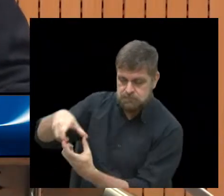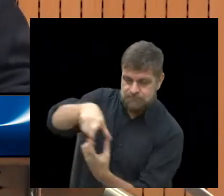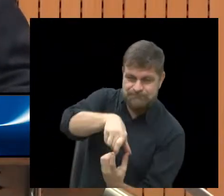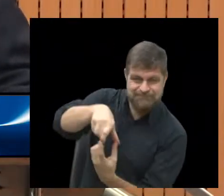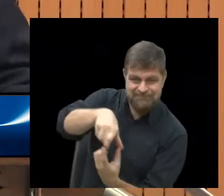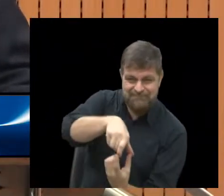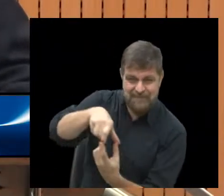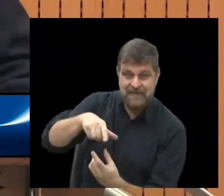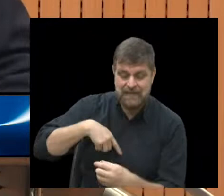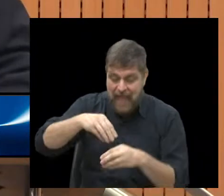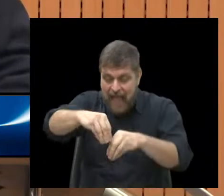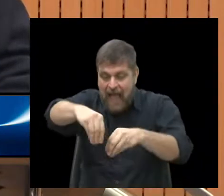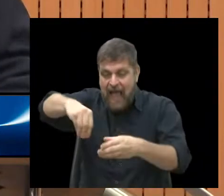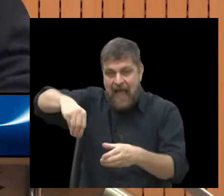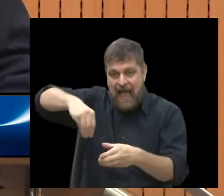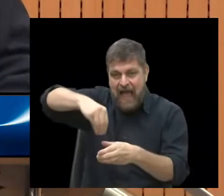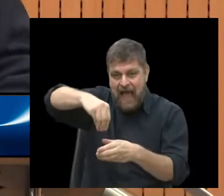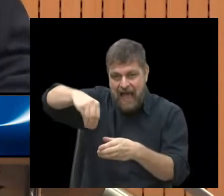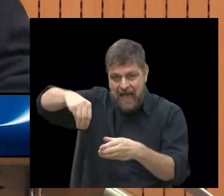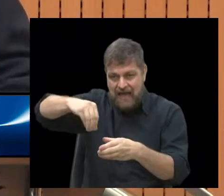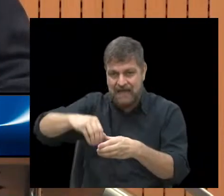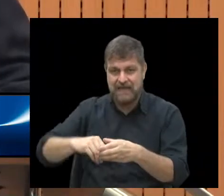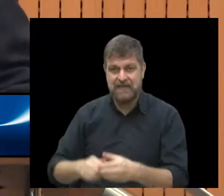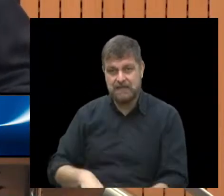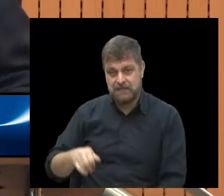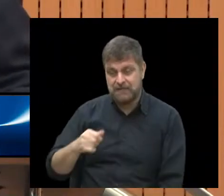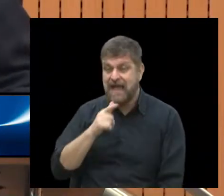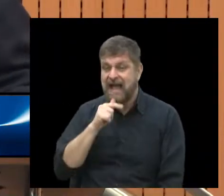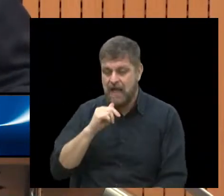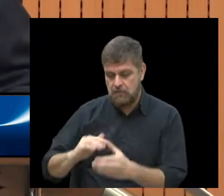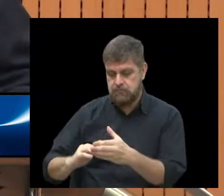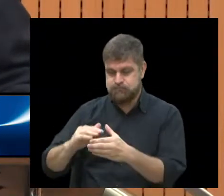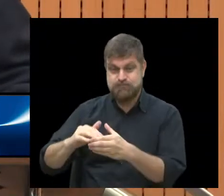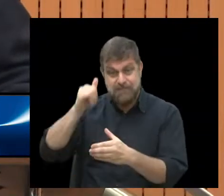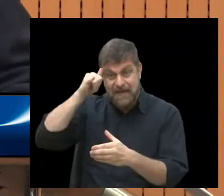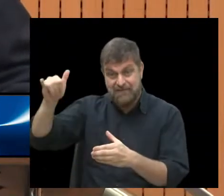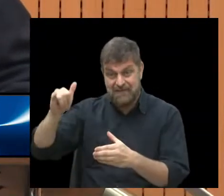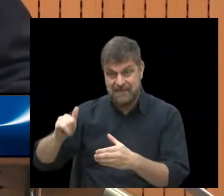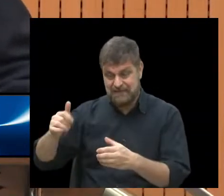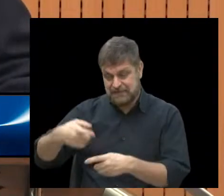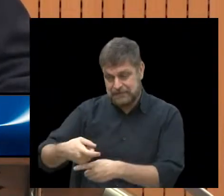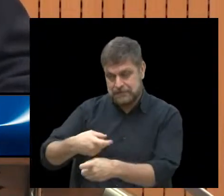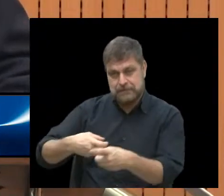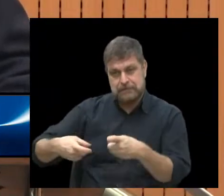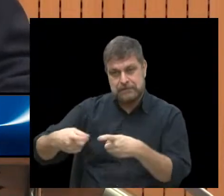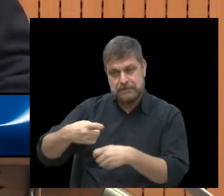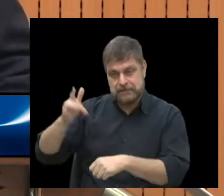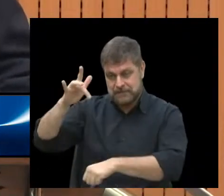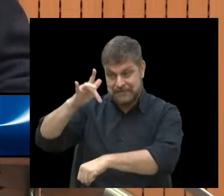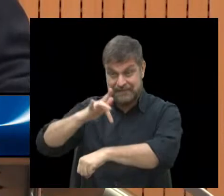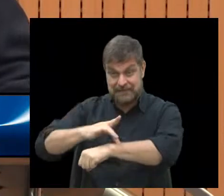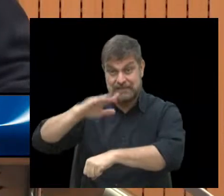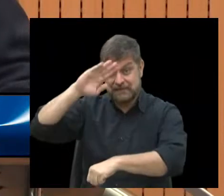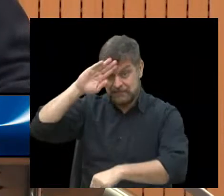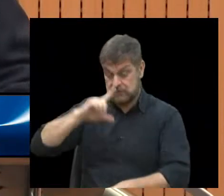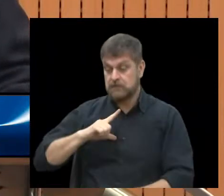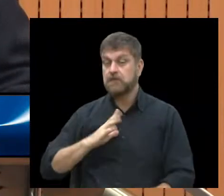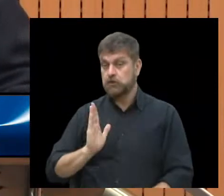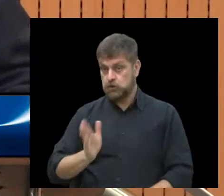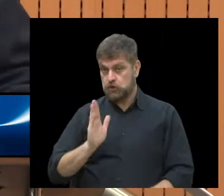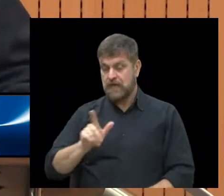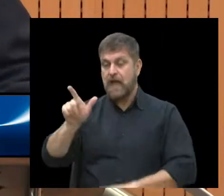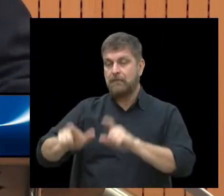joga uma areia naquele pratinho para que não crie água, porque nós sabemos que a dengue, ela está aí, já tem casos